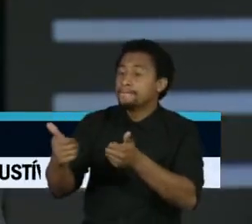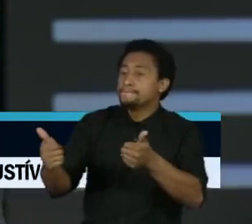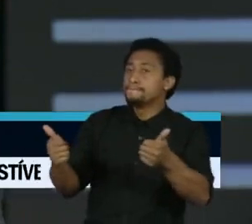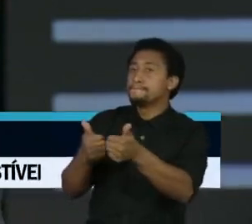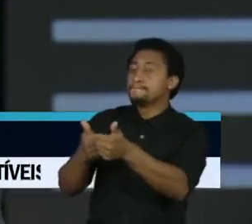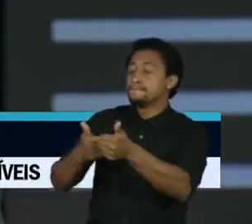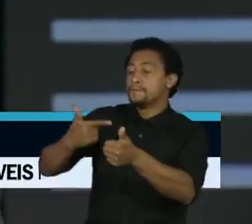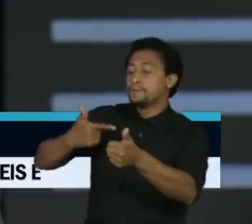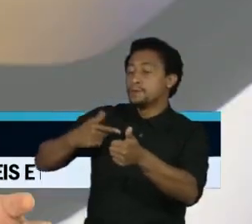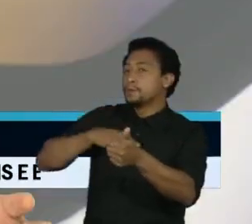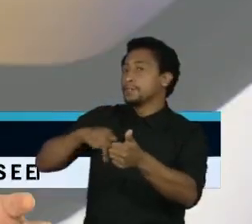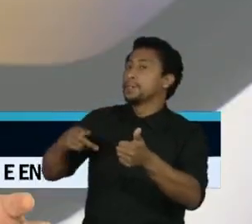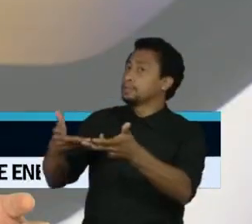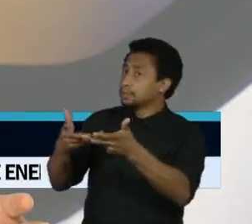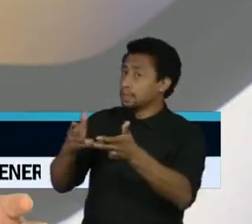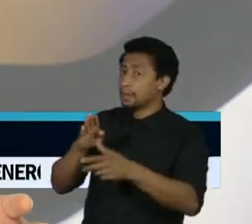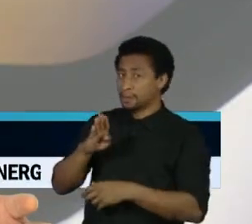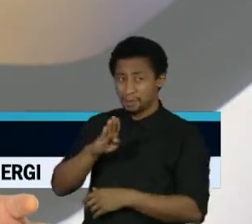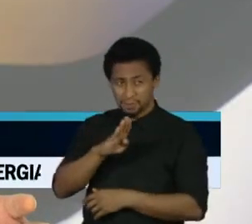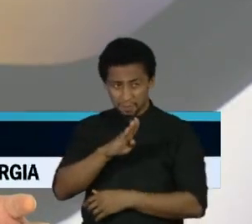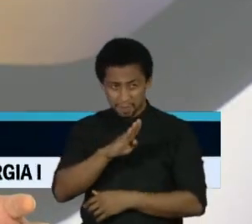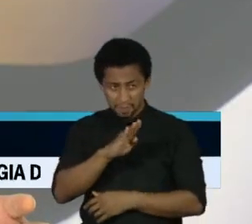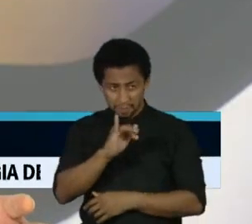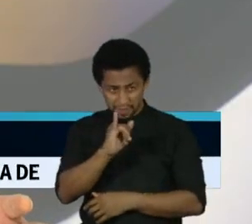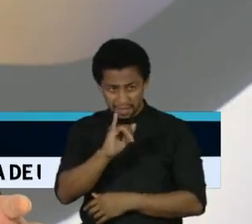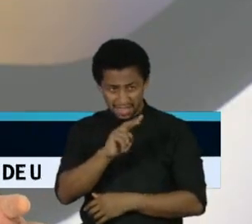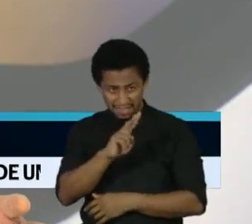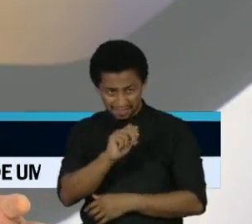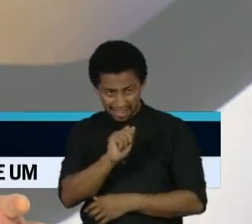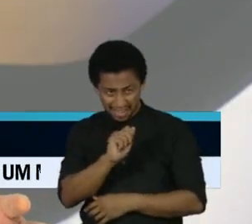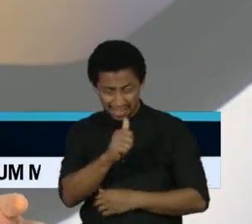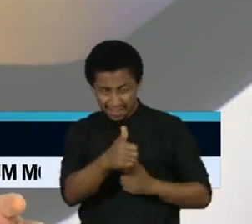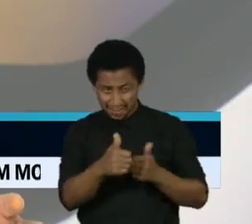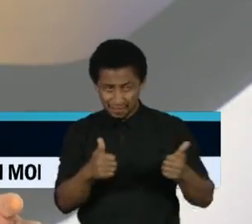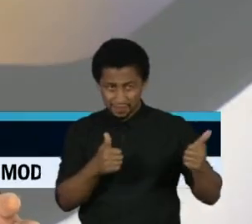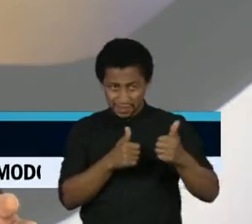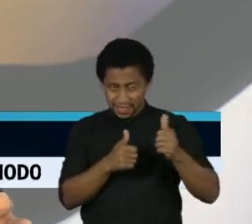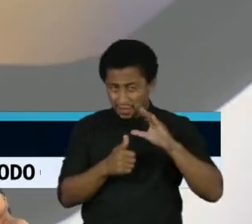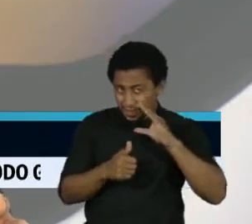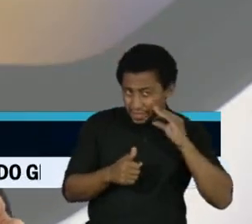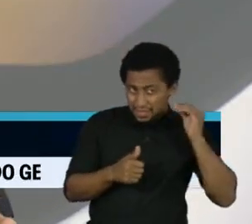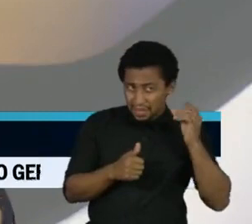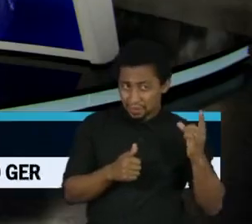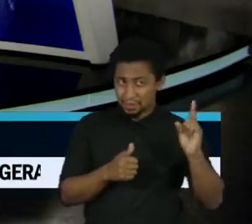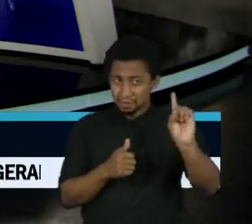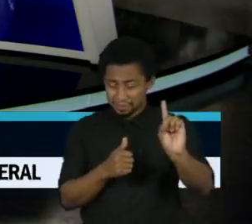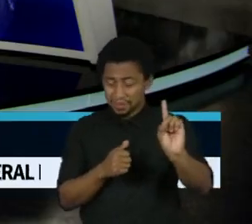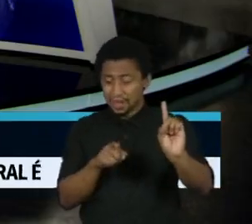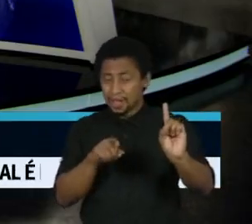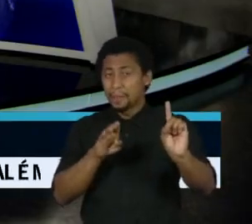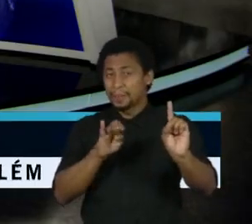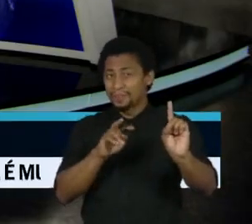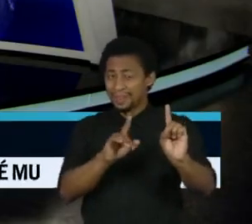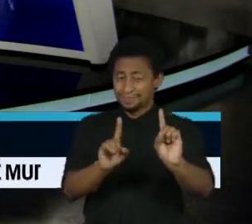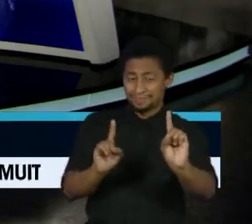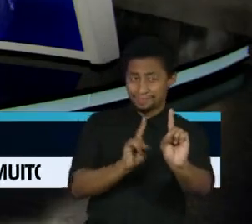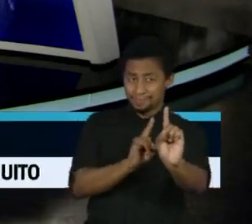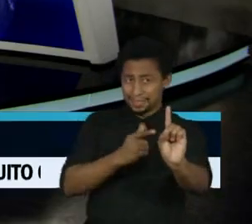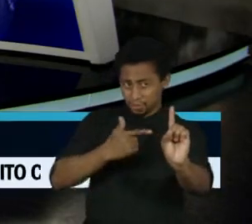nalgum Guarapari fato é vice do Ciro Seria algo mais ainda assim mesmo